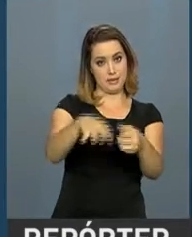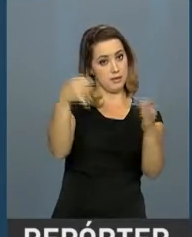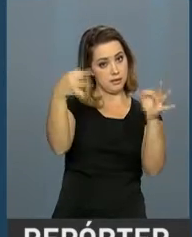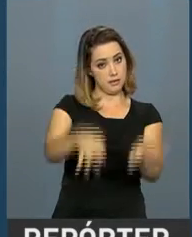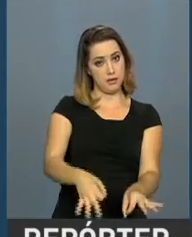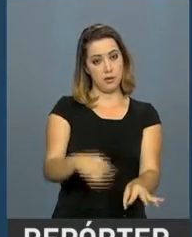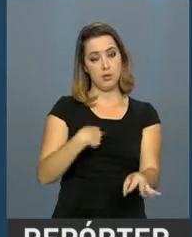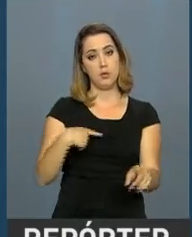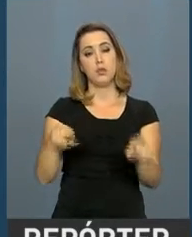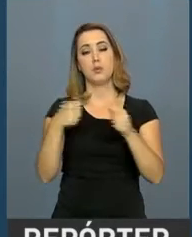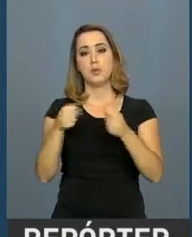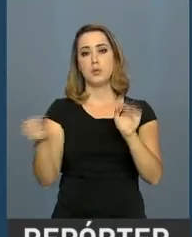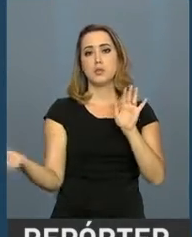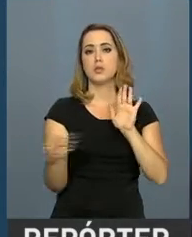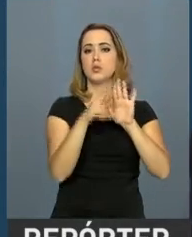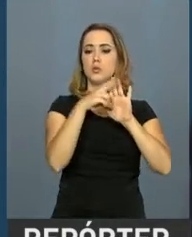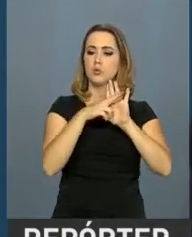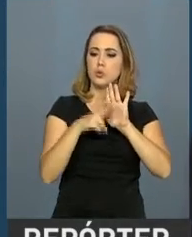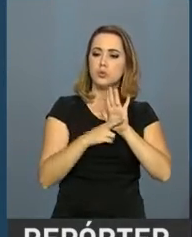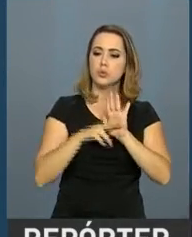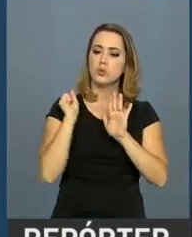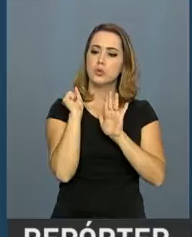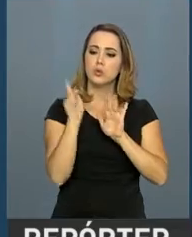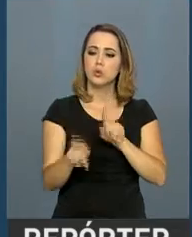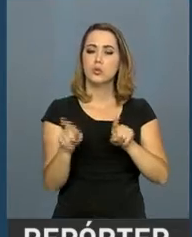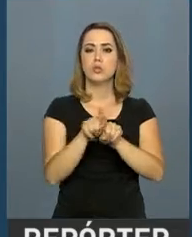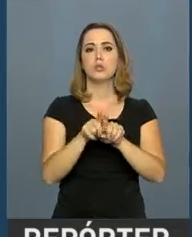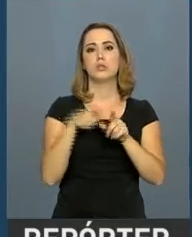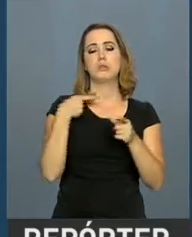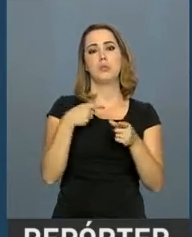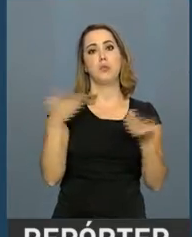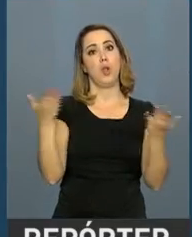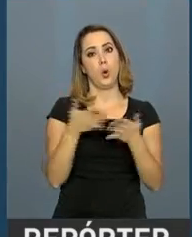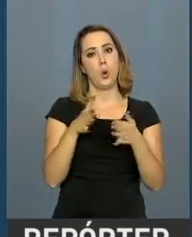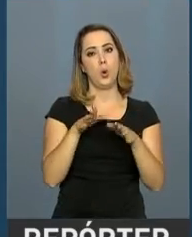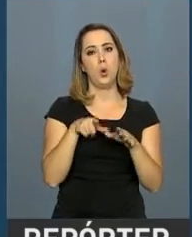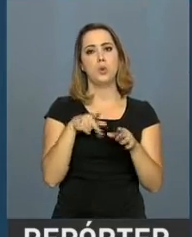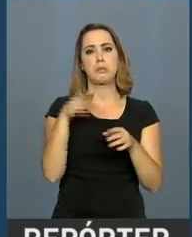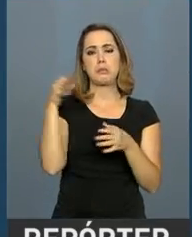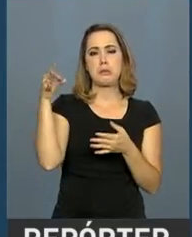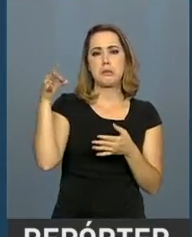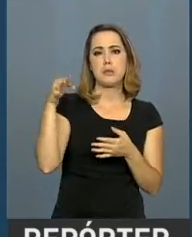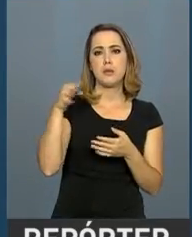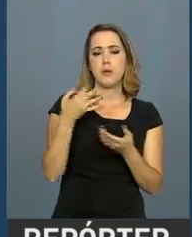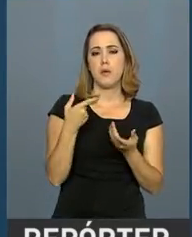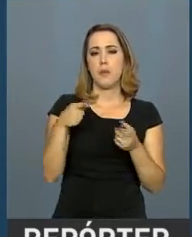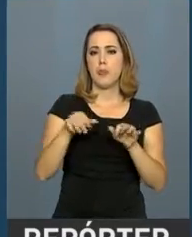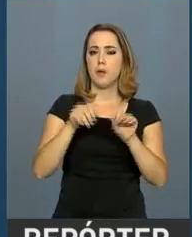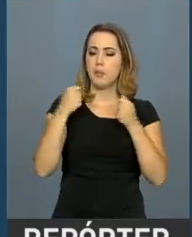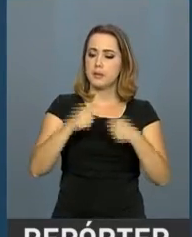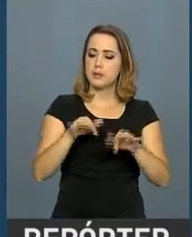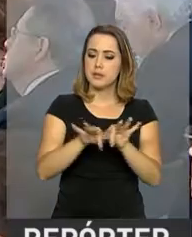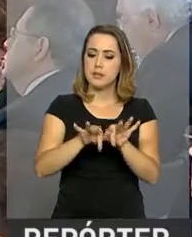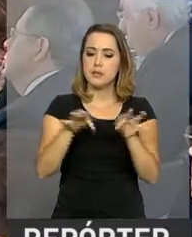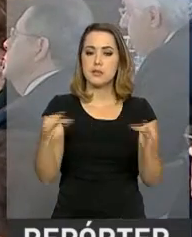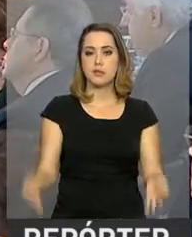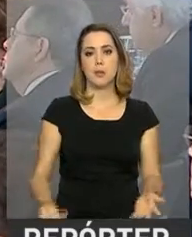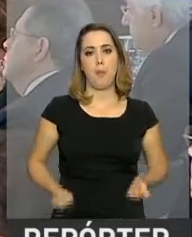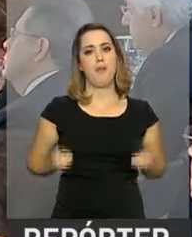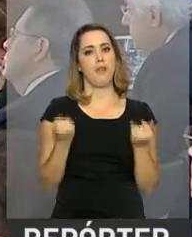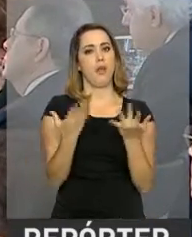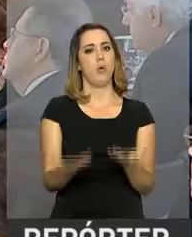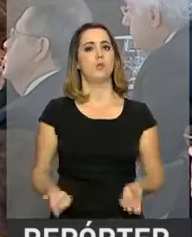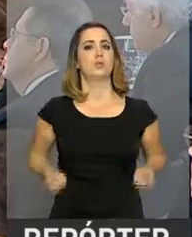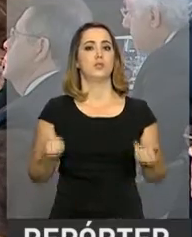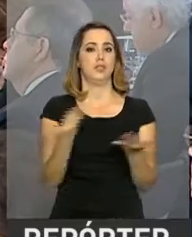necessário reduzir a rigidez do orçamento desvinculado de desindexar ao gasto público hoje muitos desses gastos como os membros